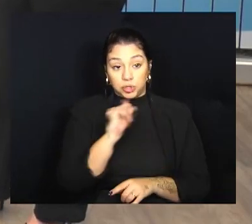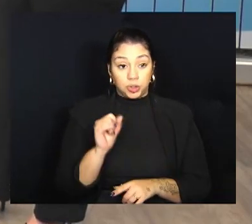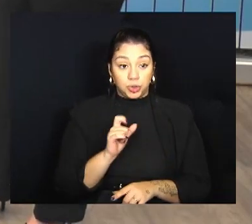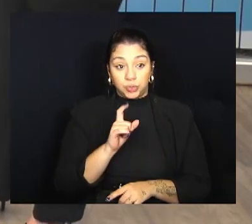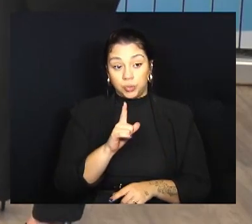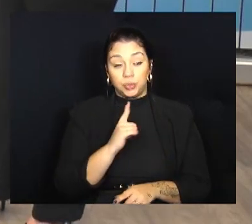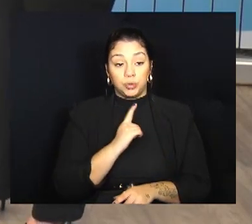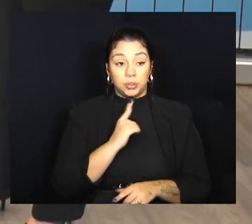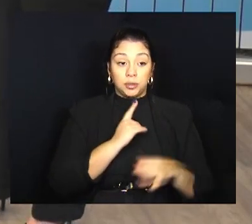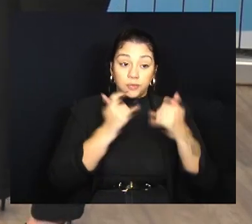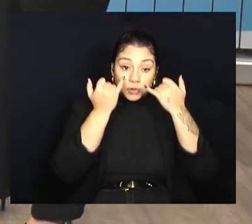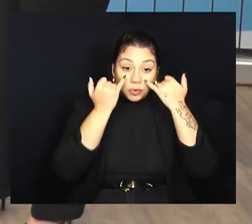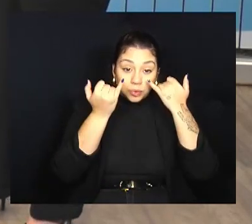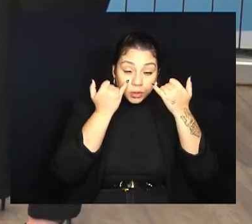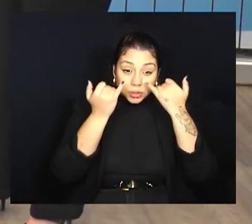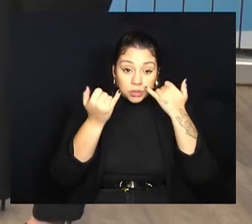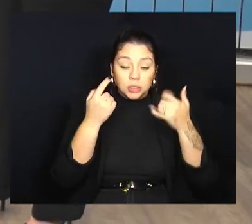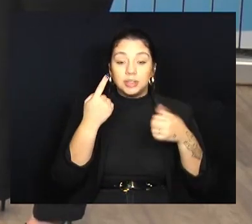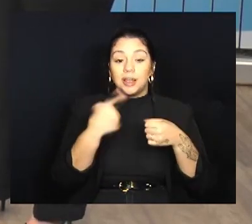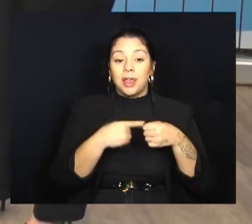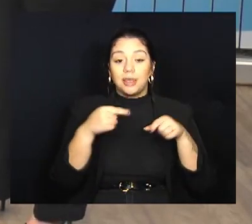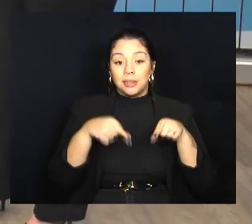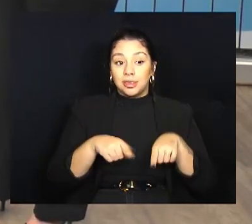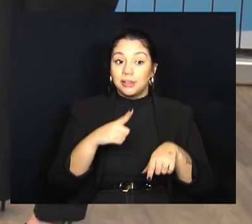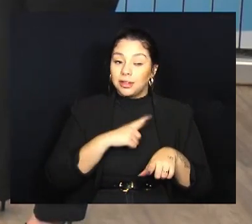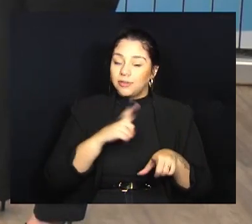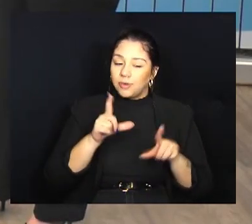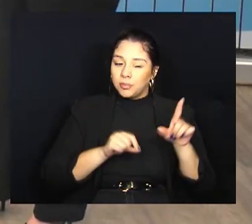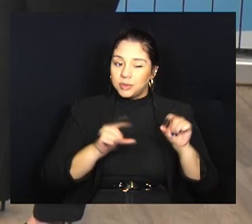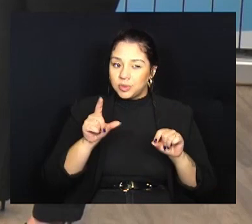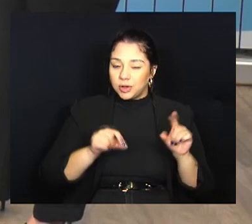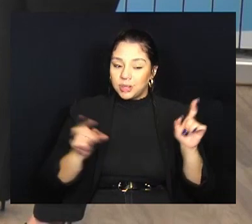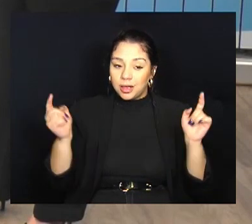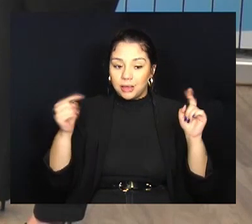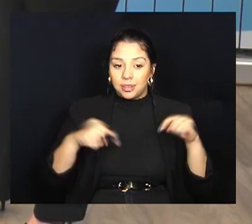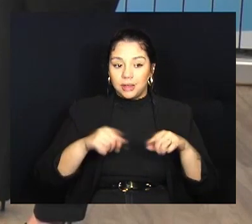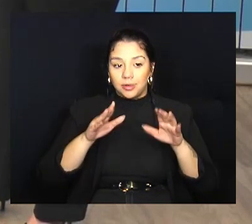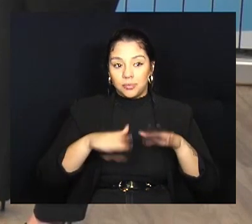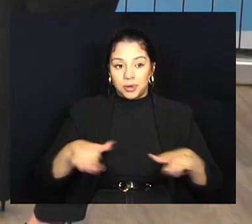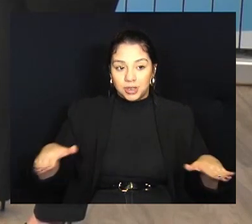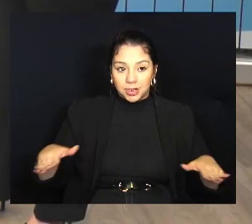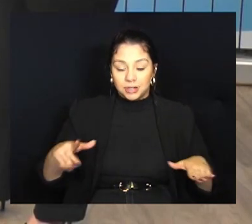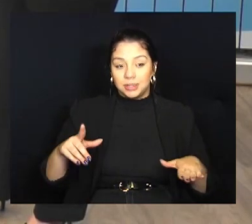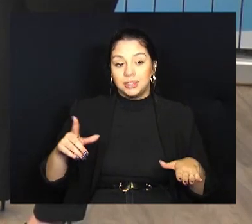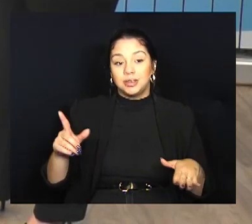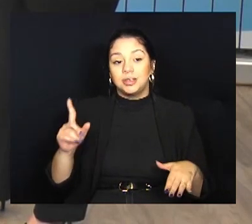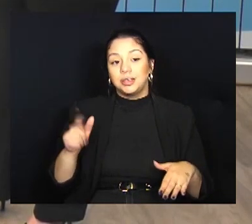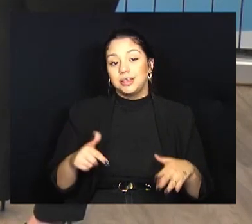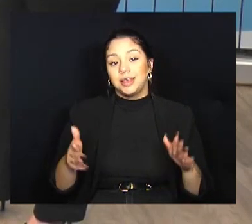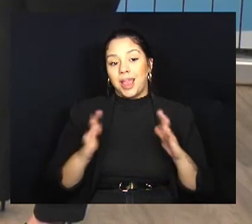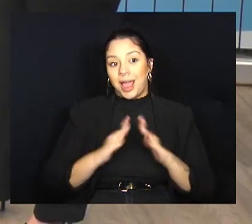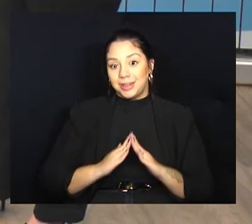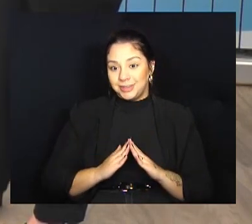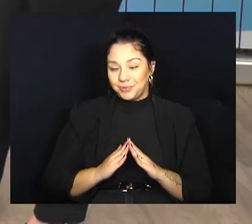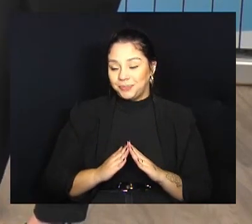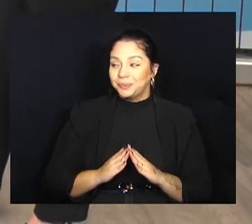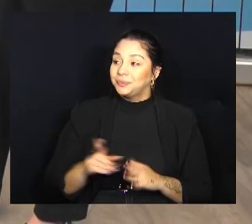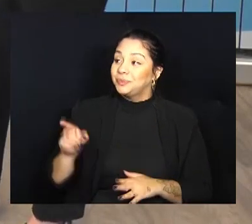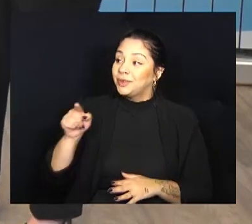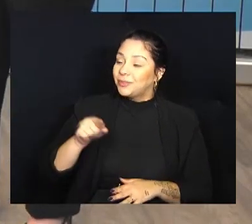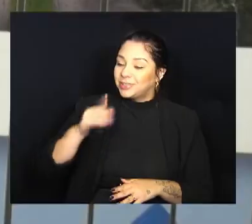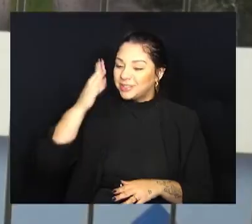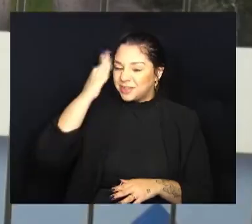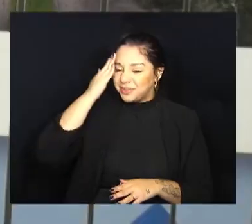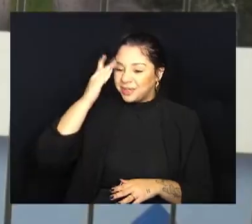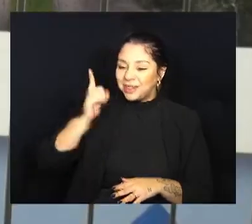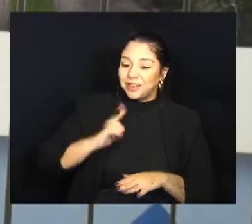da metrópole de Campinas, a gente tem dado opções aqui para as crianças que estão em casa. E você sabia que existem